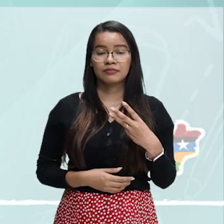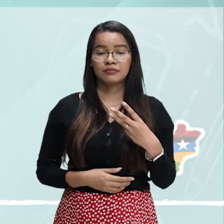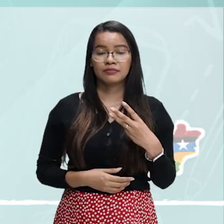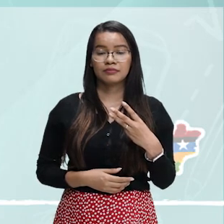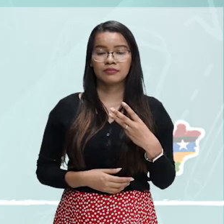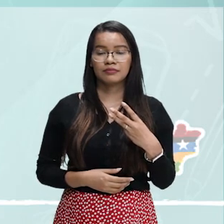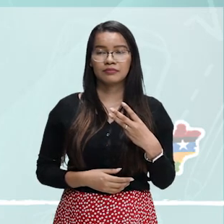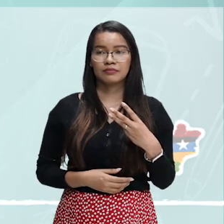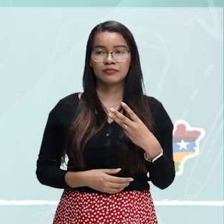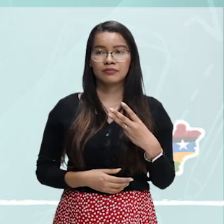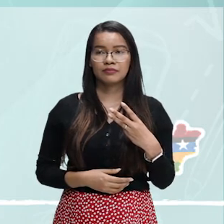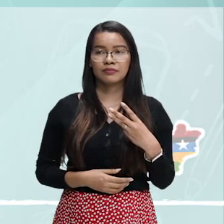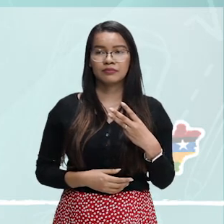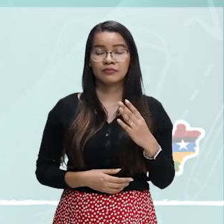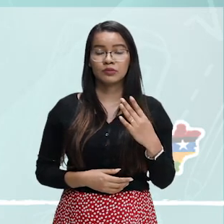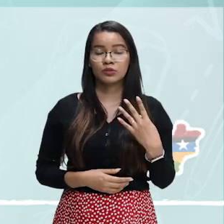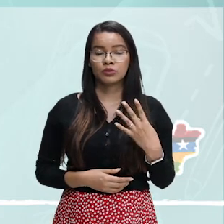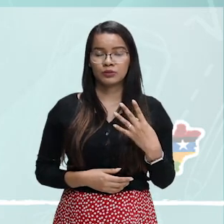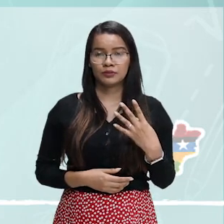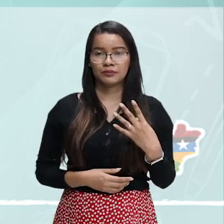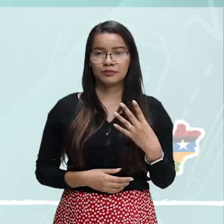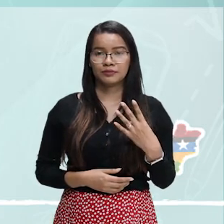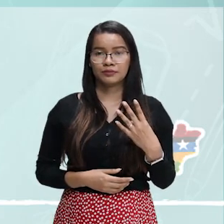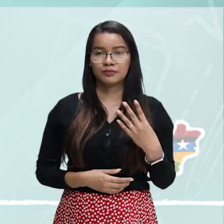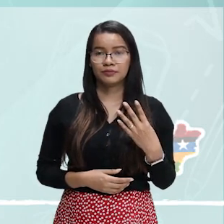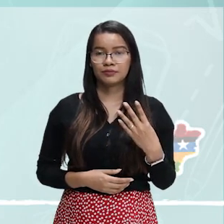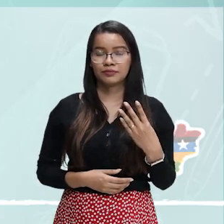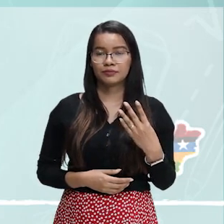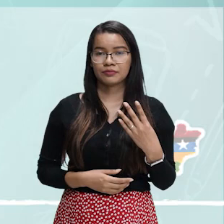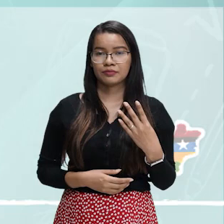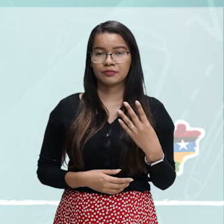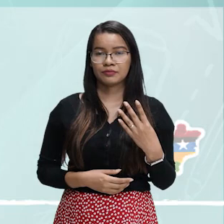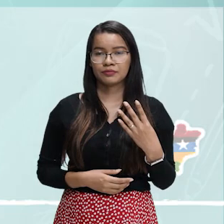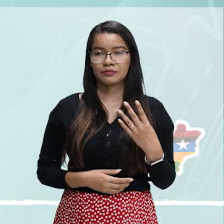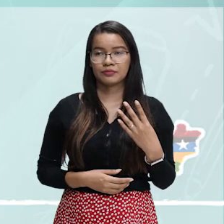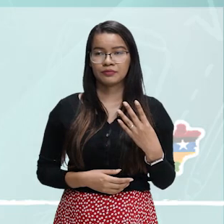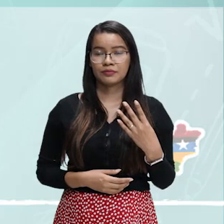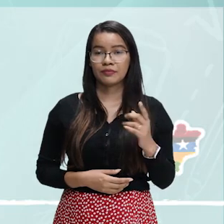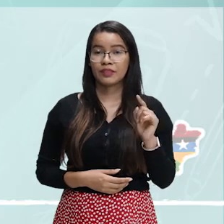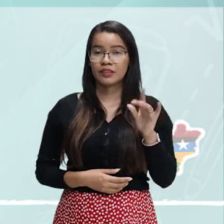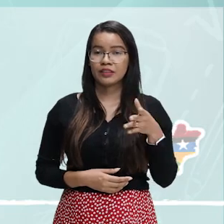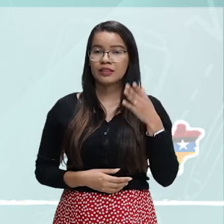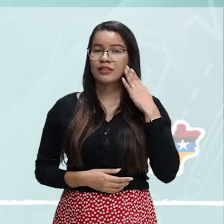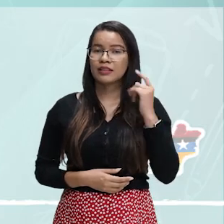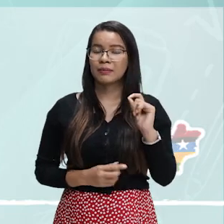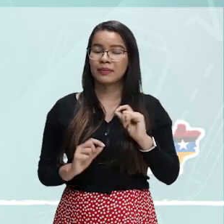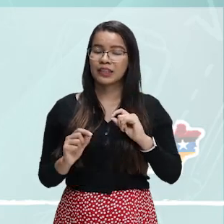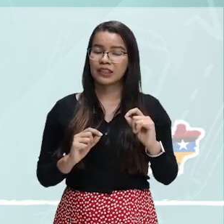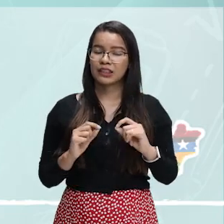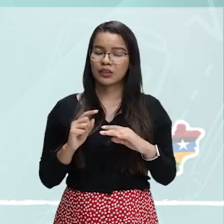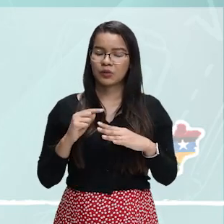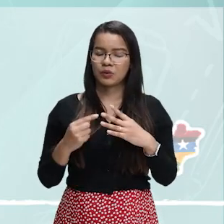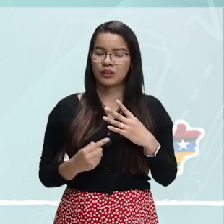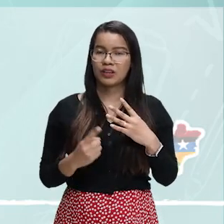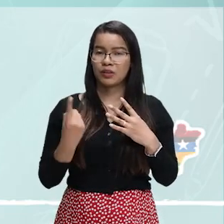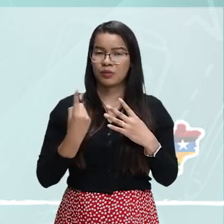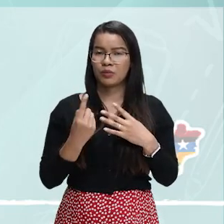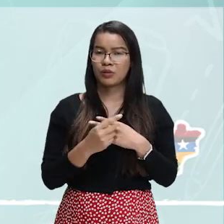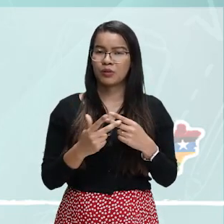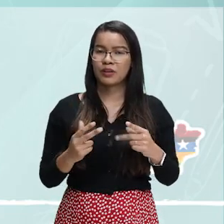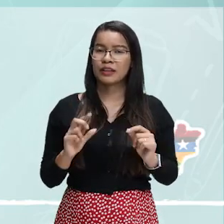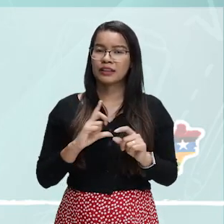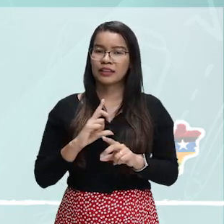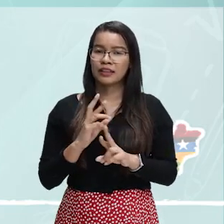de Janeiro. 4, grande influência das teorias positivistas, né? Você já sabe que essa aí é algo que tem a